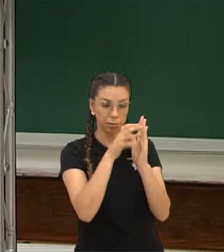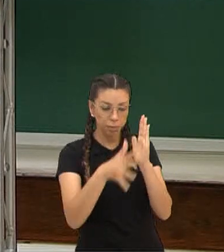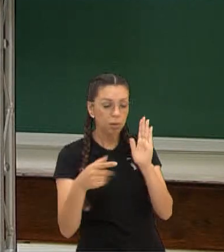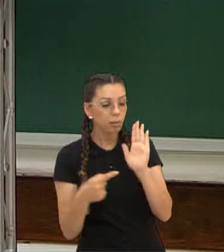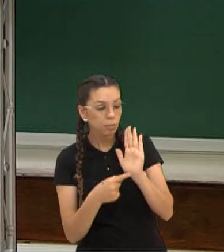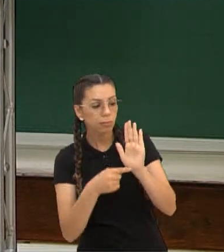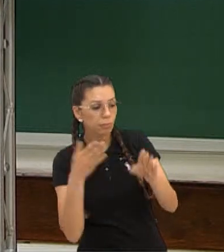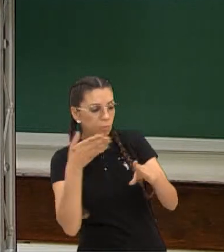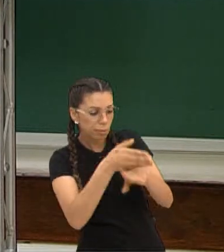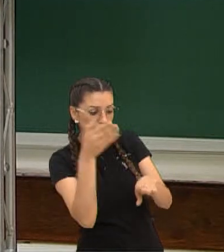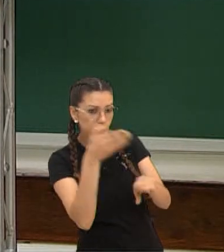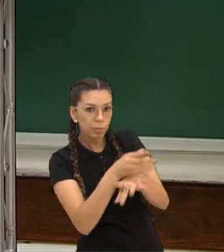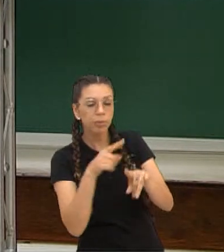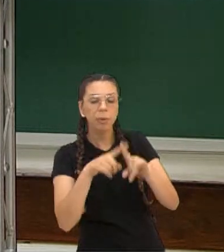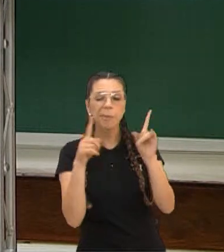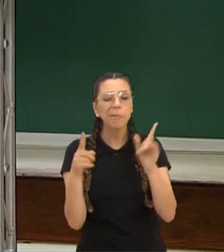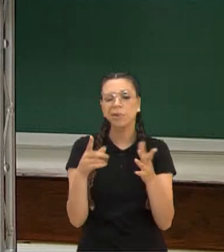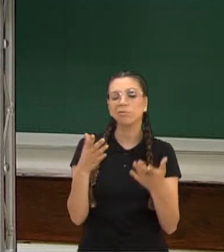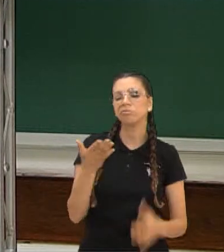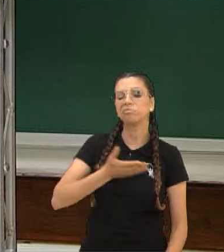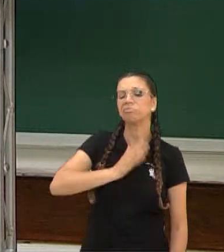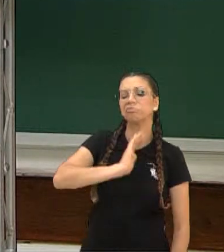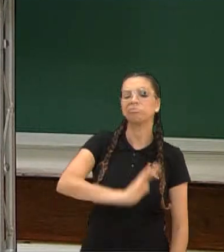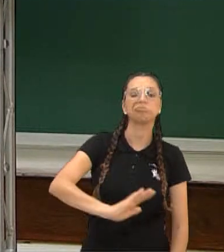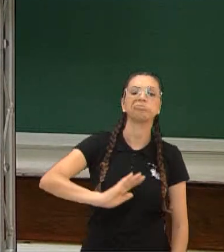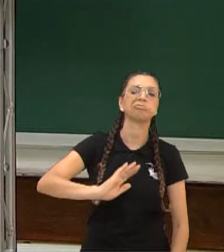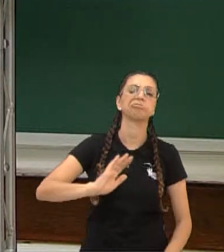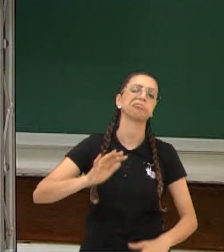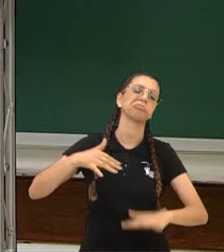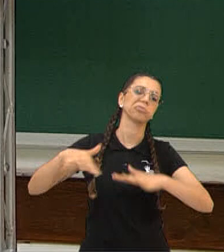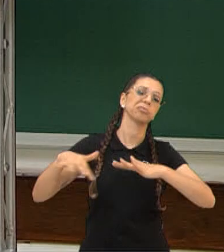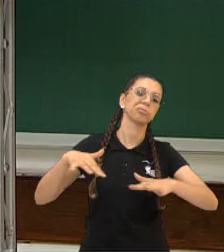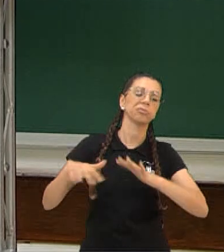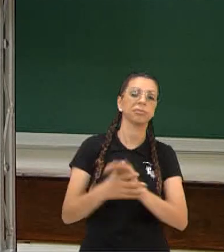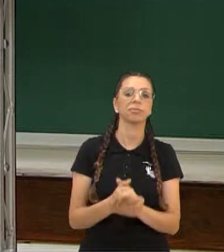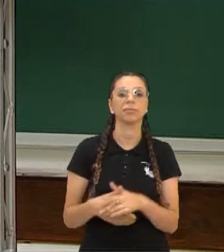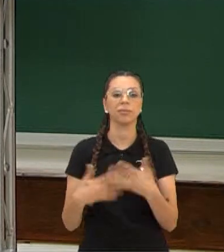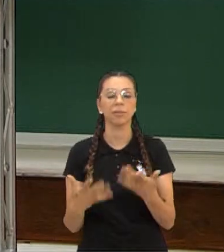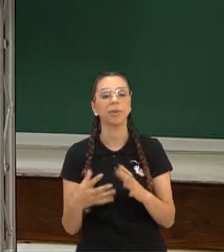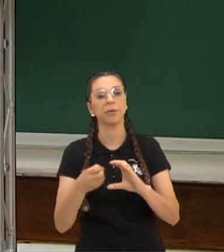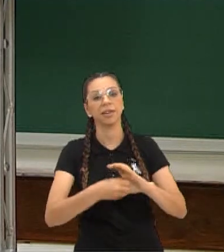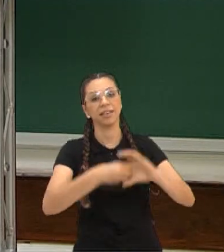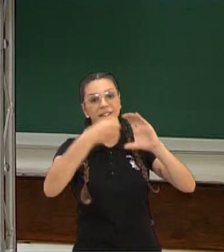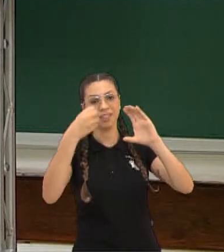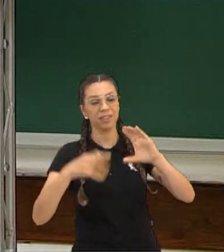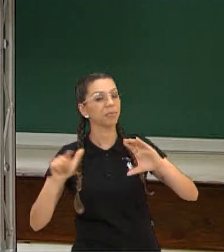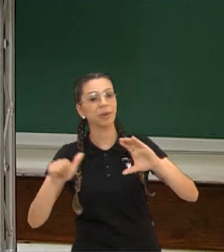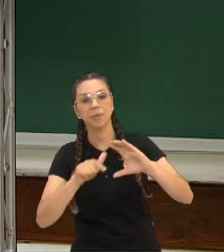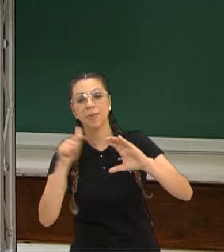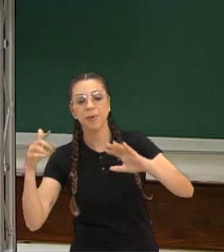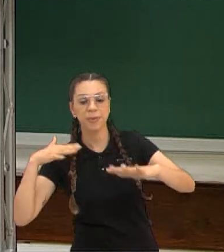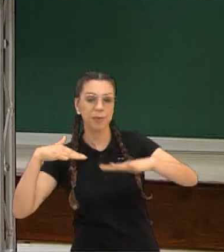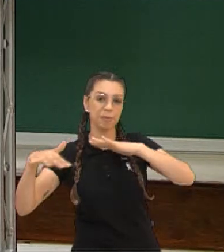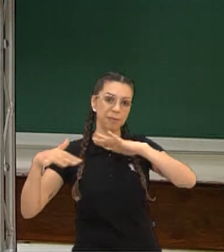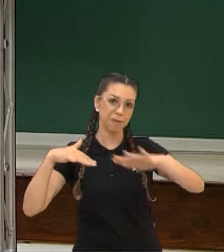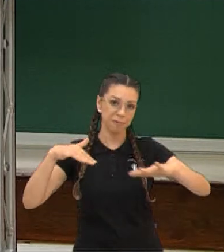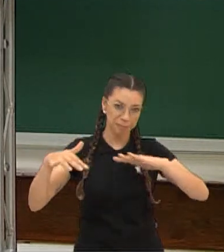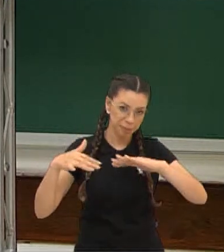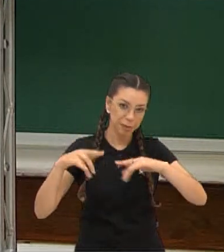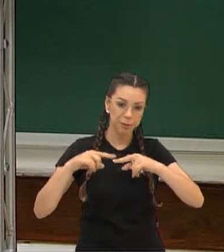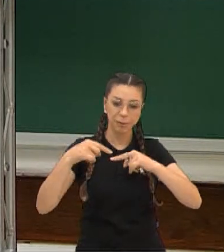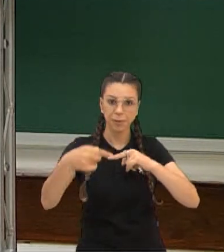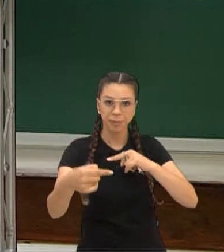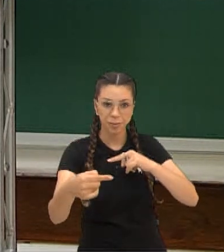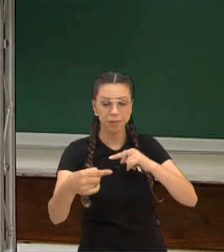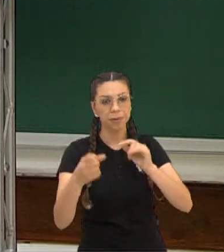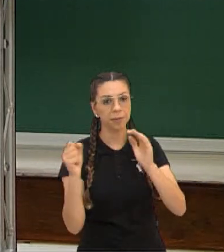inaugural, mas ele não curtiu muito o movimento impressionista. Então, ele vai ficar muito mais caracterizado pelo outro movimento e precursor de